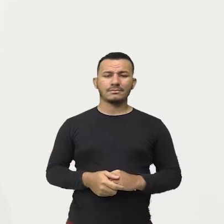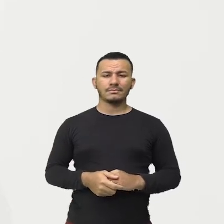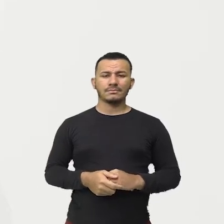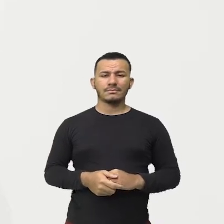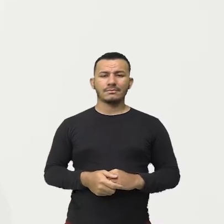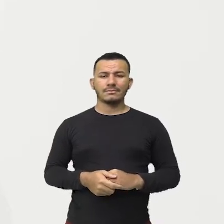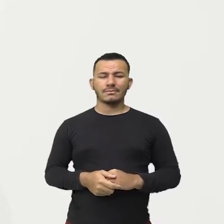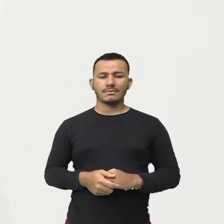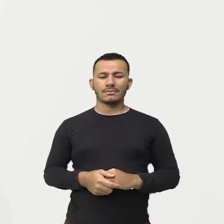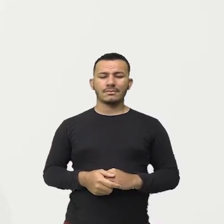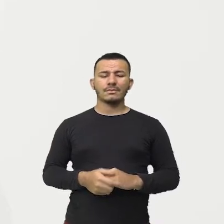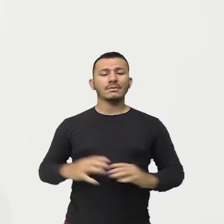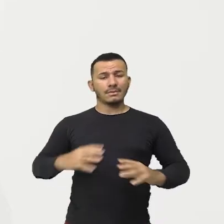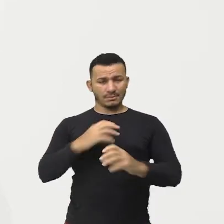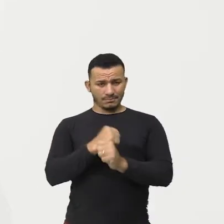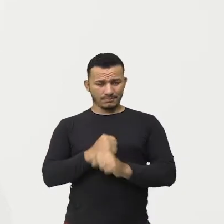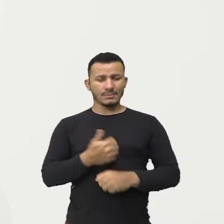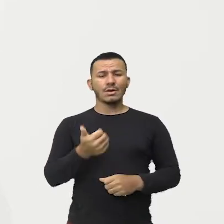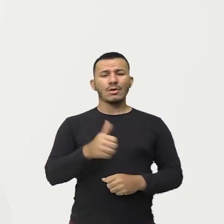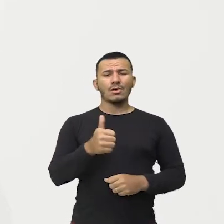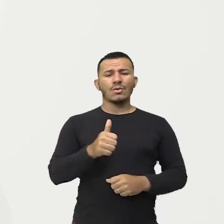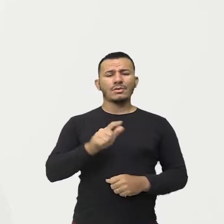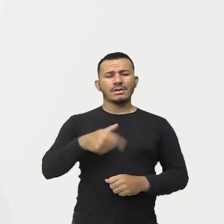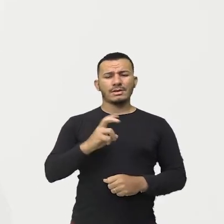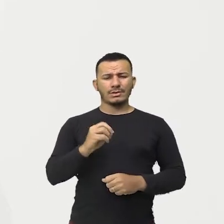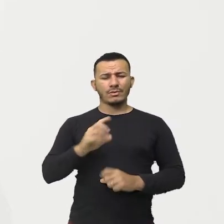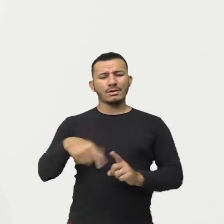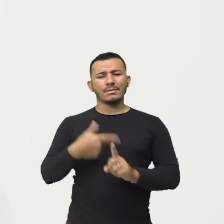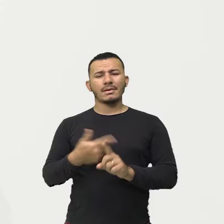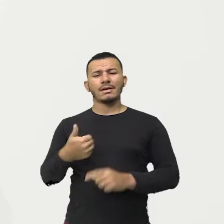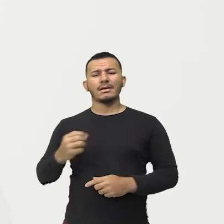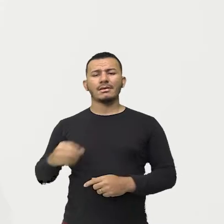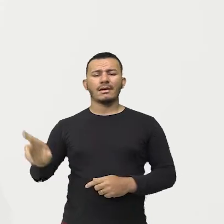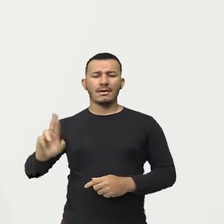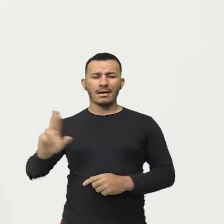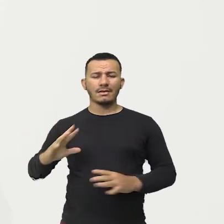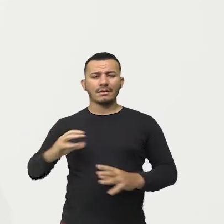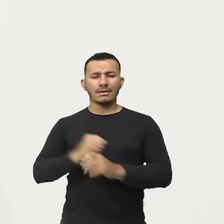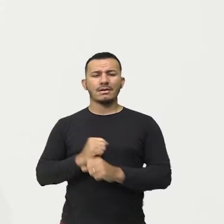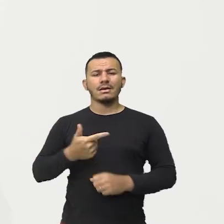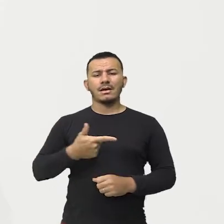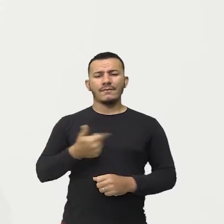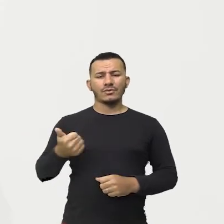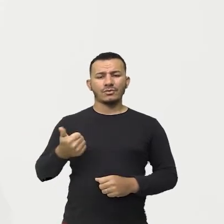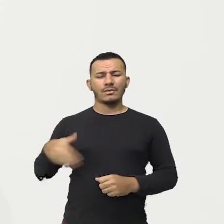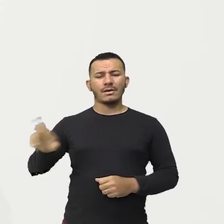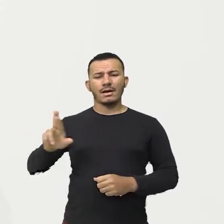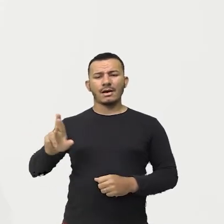R$10. E agora a gente soma R$11,50 mais 10,